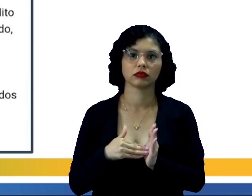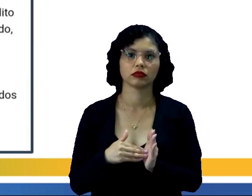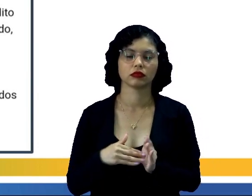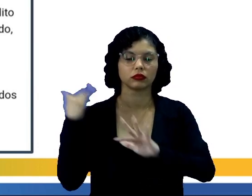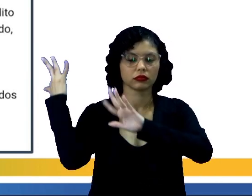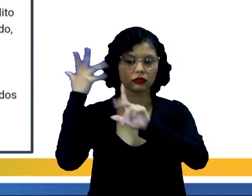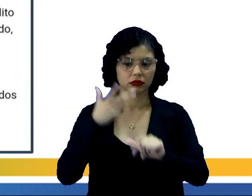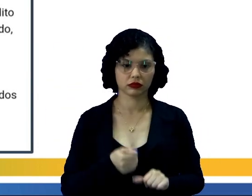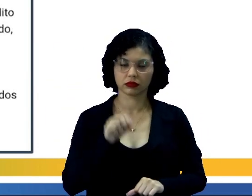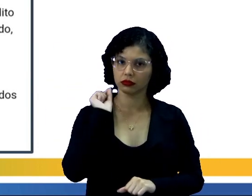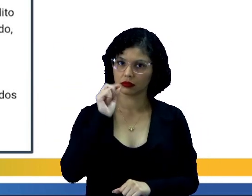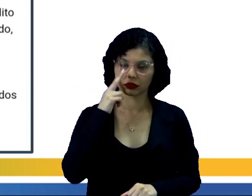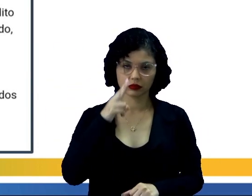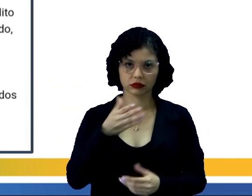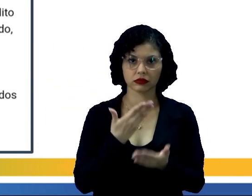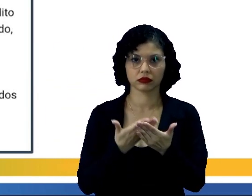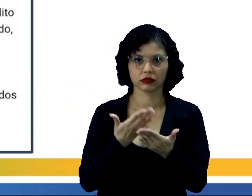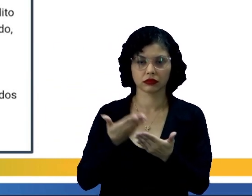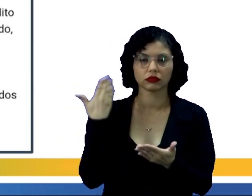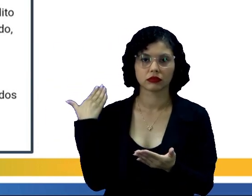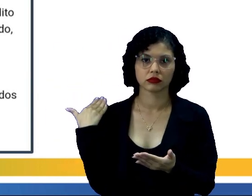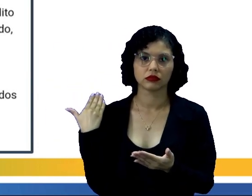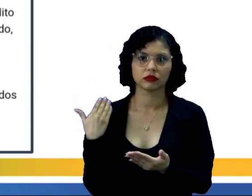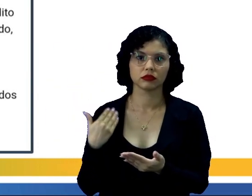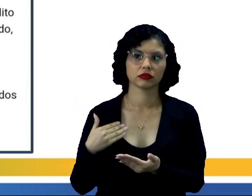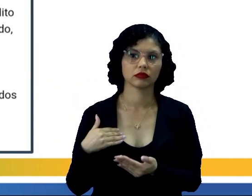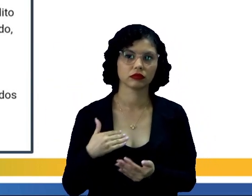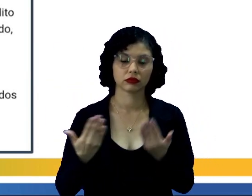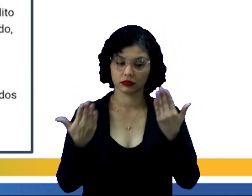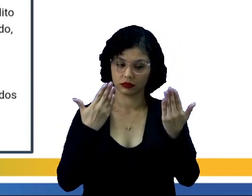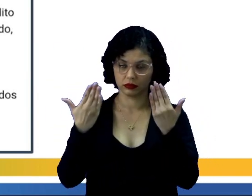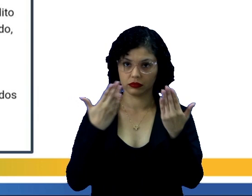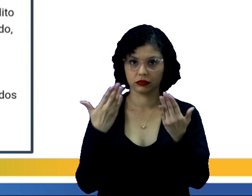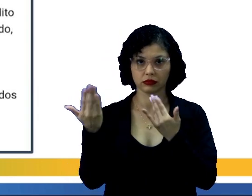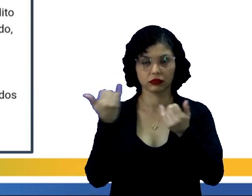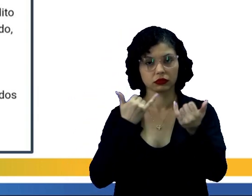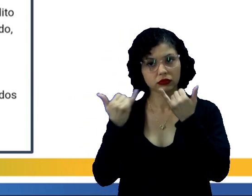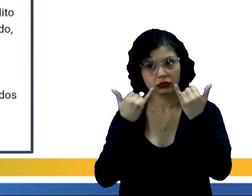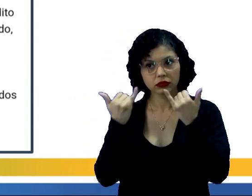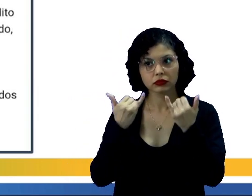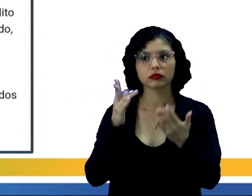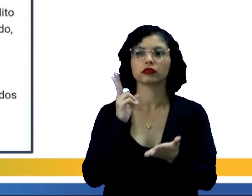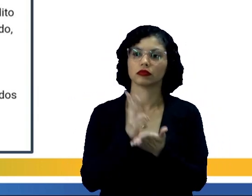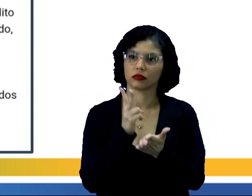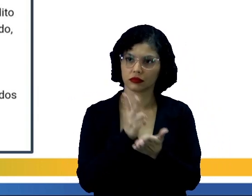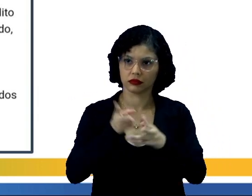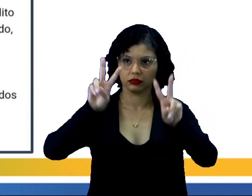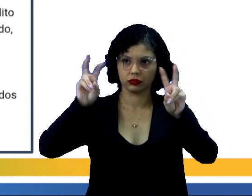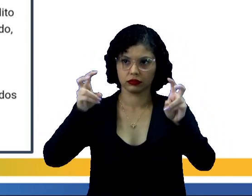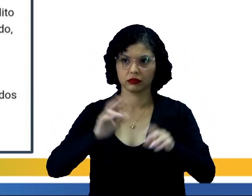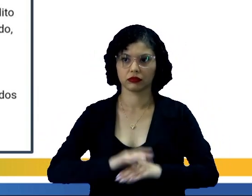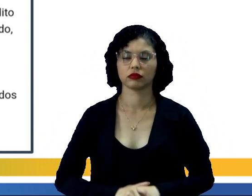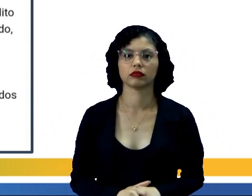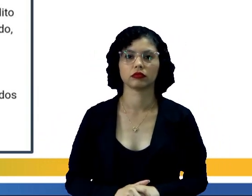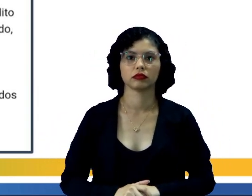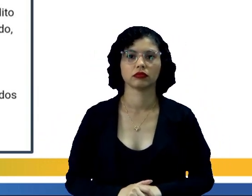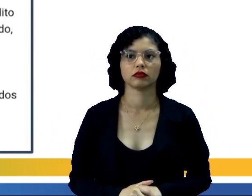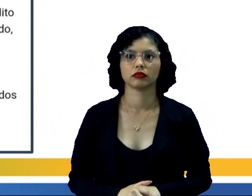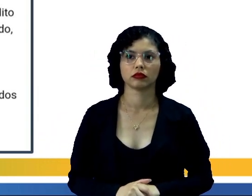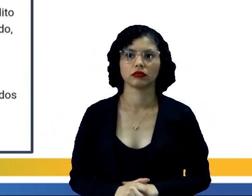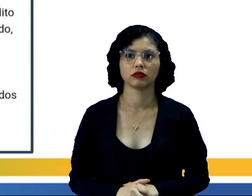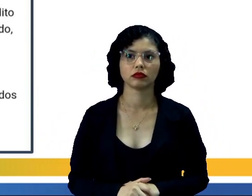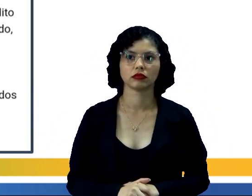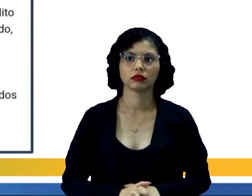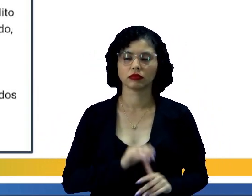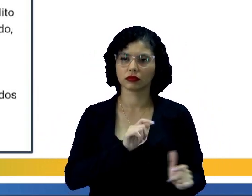estávamos revisando o que vimos na aula anterior. Vamos comparar notícias com a mesma temática, tá bom? Olha